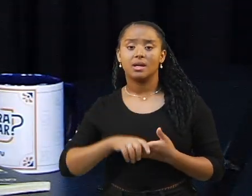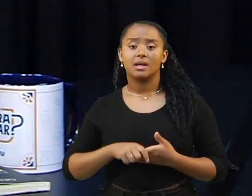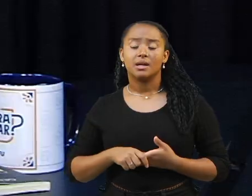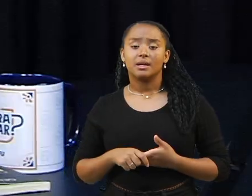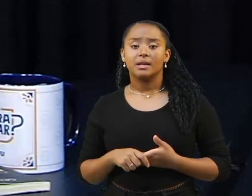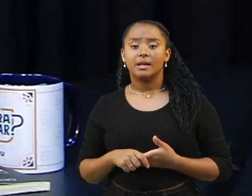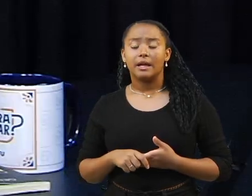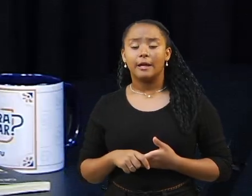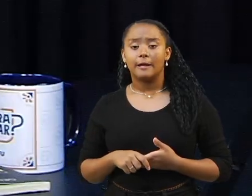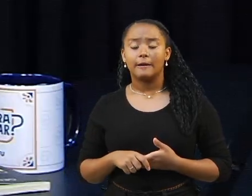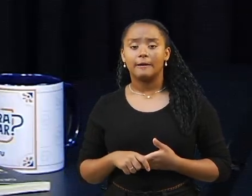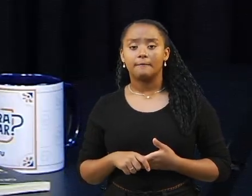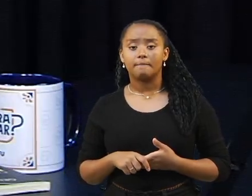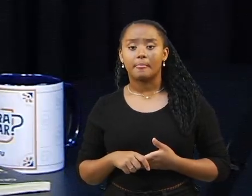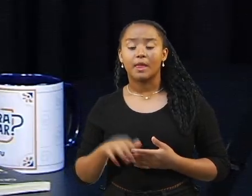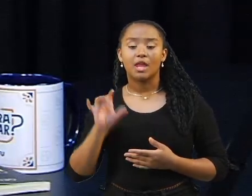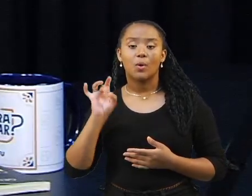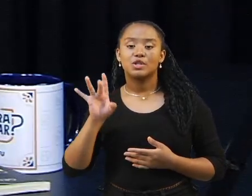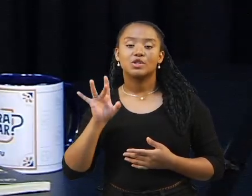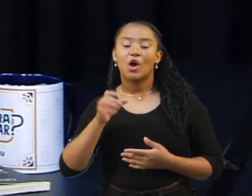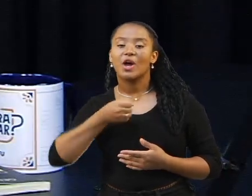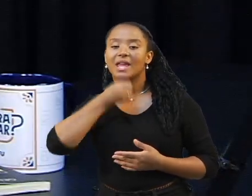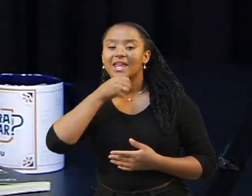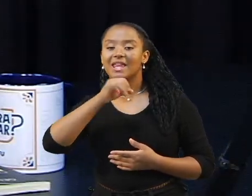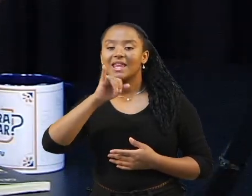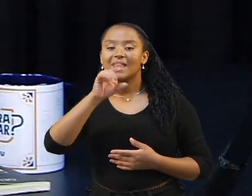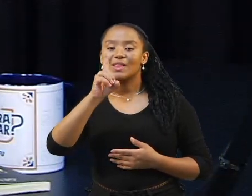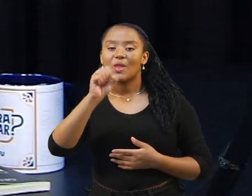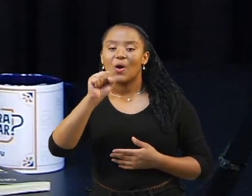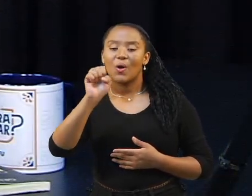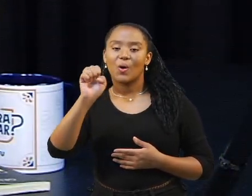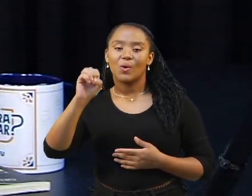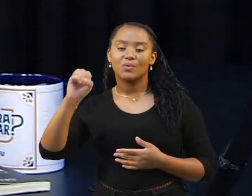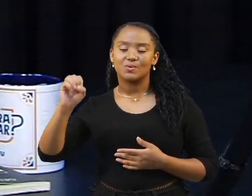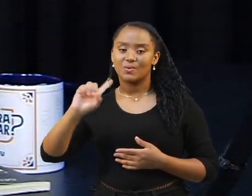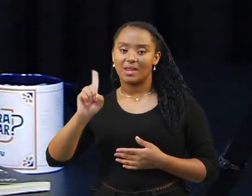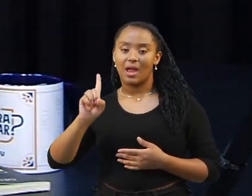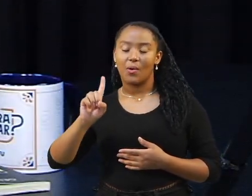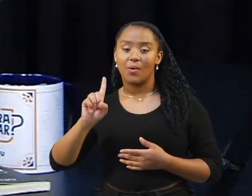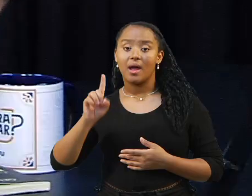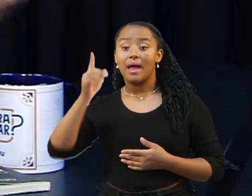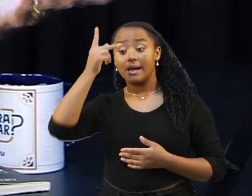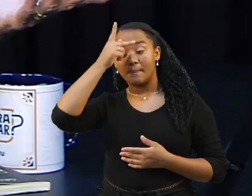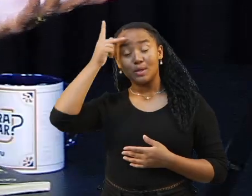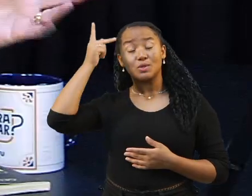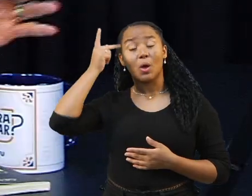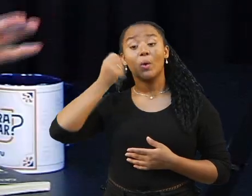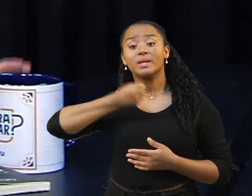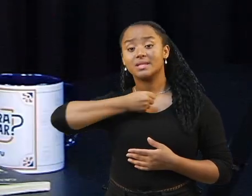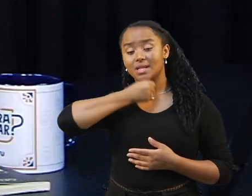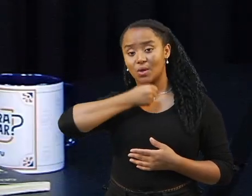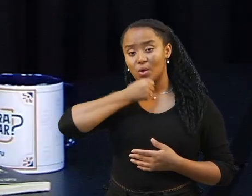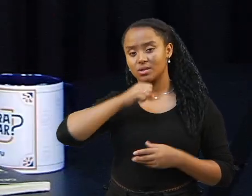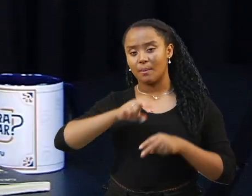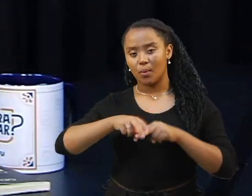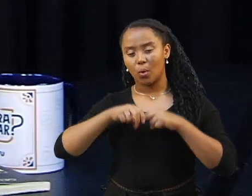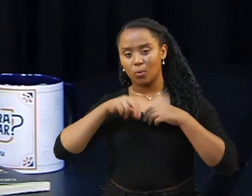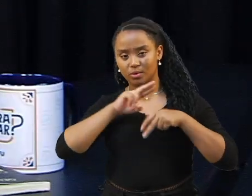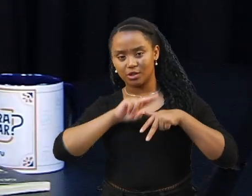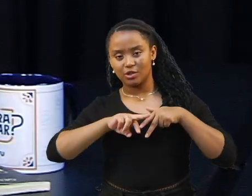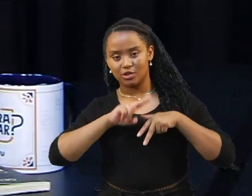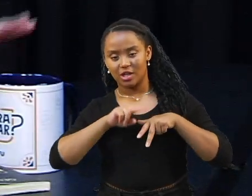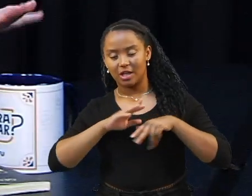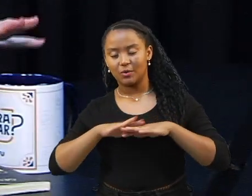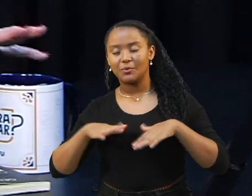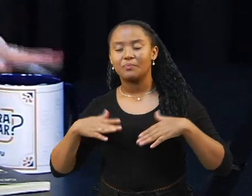idosa, para questões de gênero, né? Não é os idosos, são as pessoas idosas. Né?